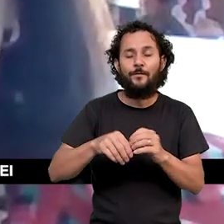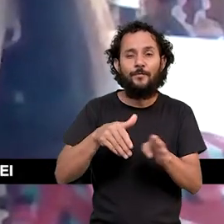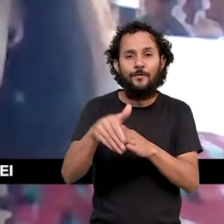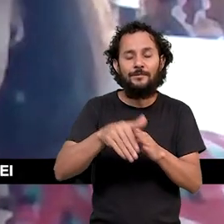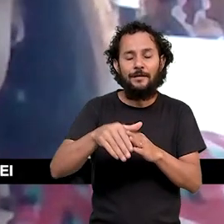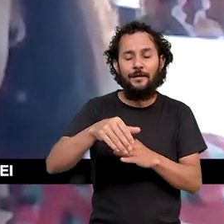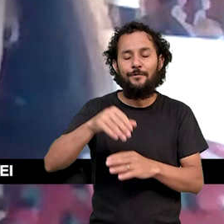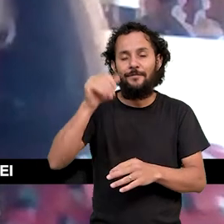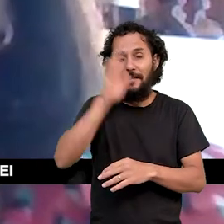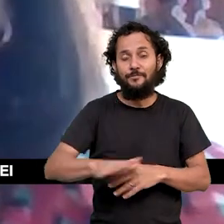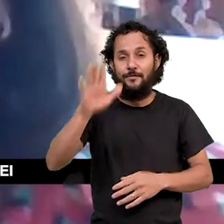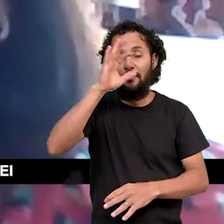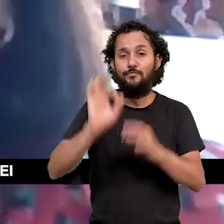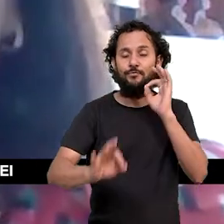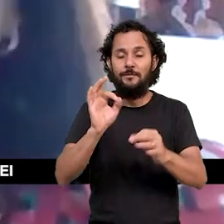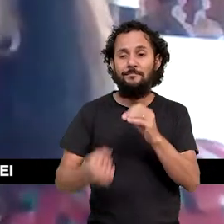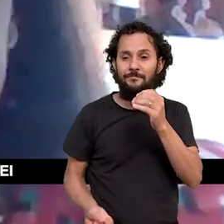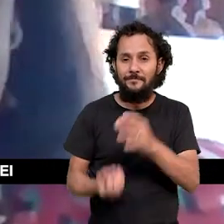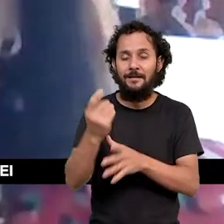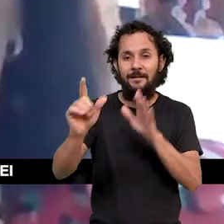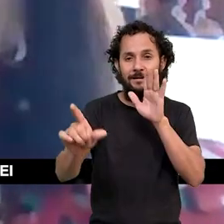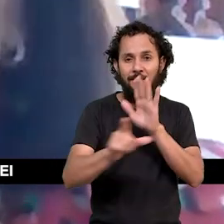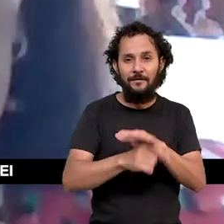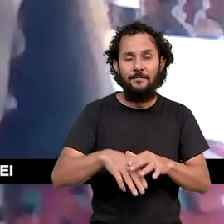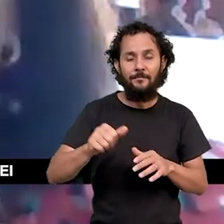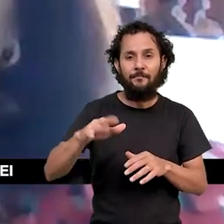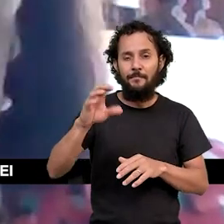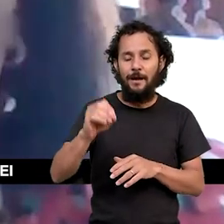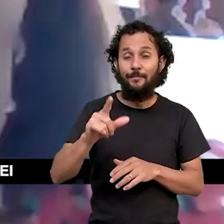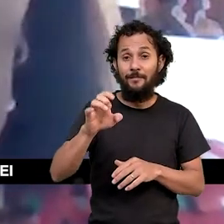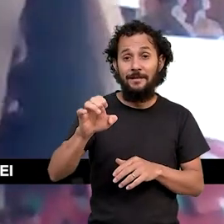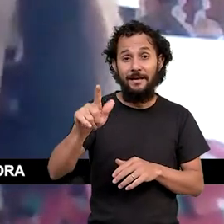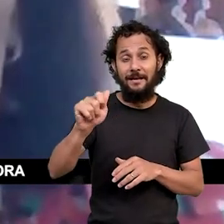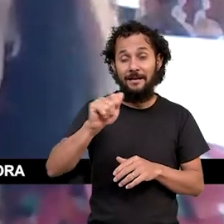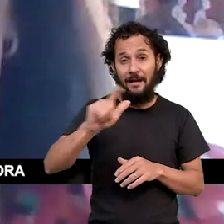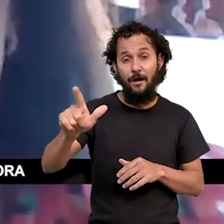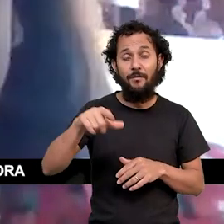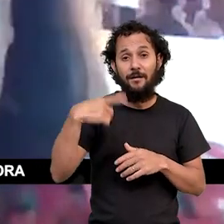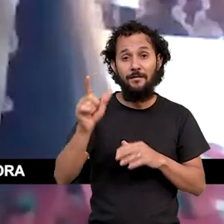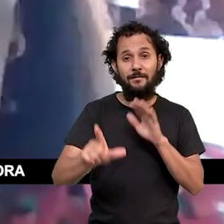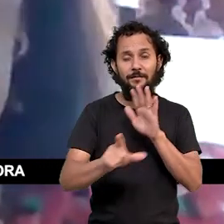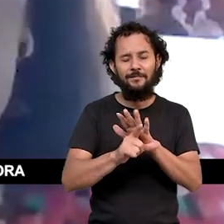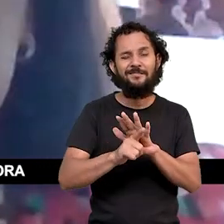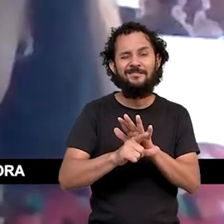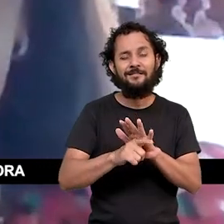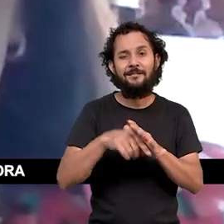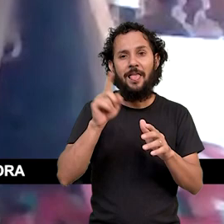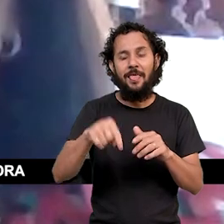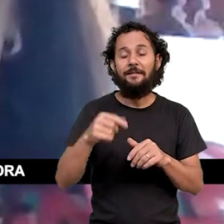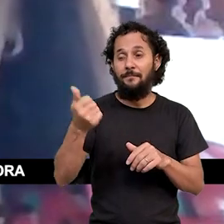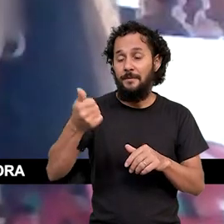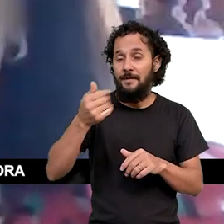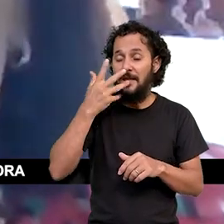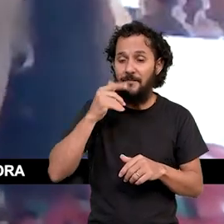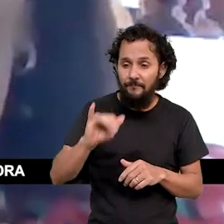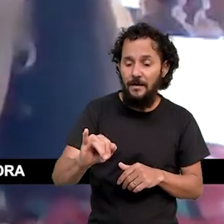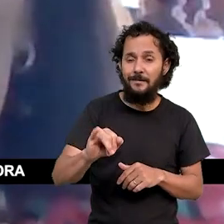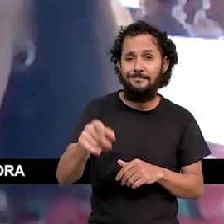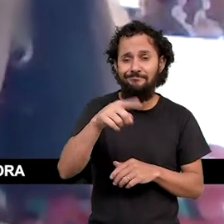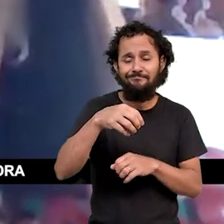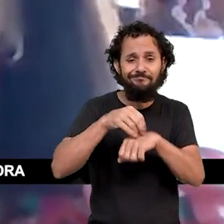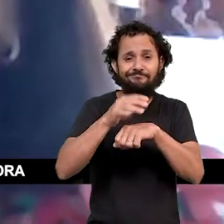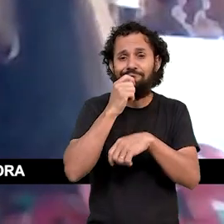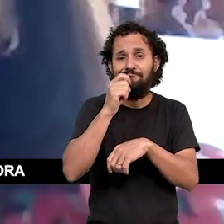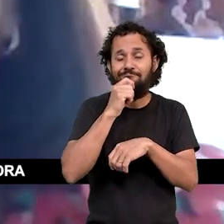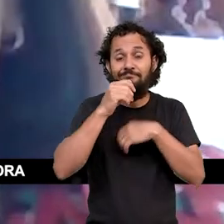Nacional de Justiça para a implementação da lei do marco legal, eu nem falei da lei do marco legal da primeira infância com